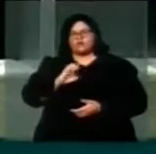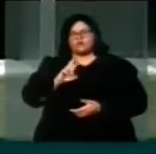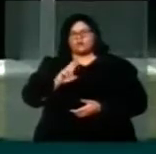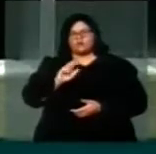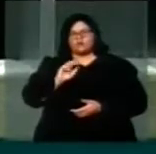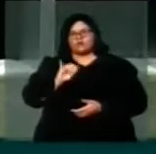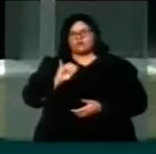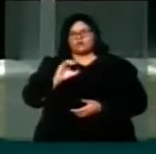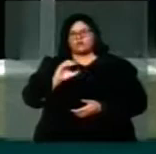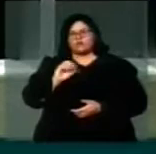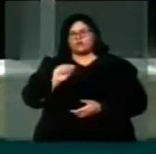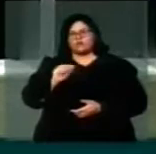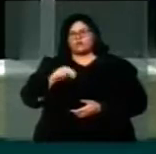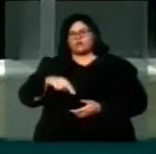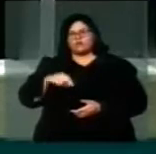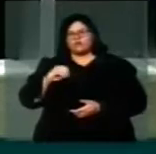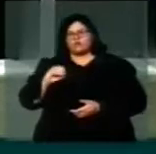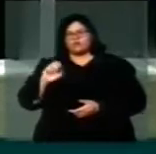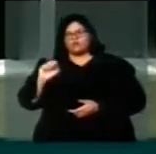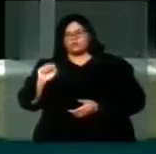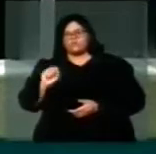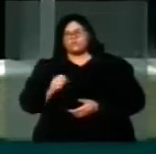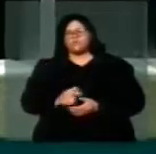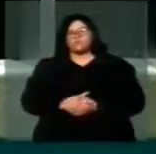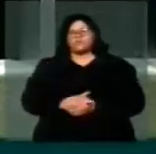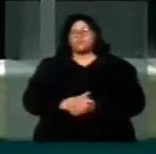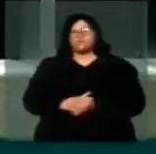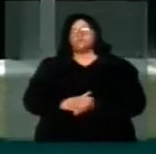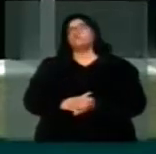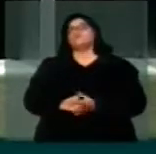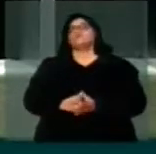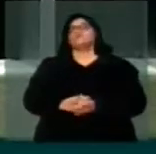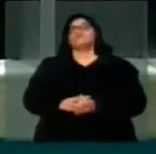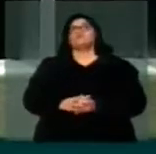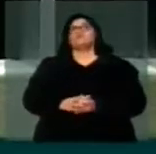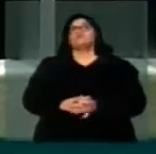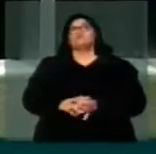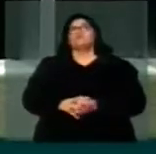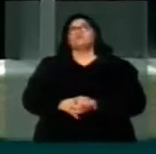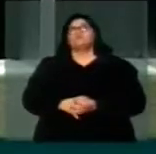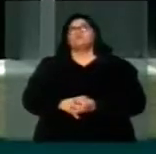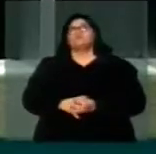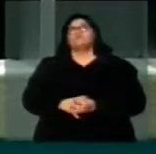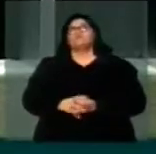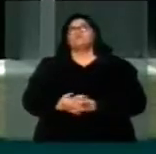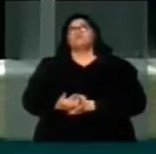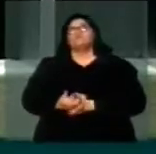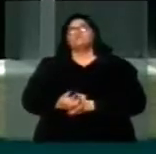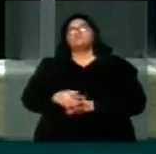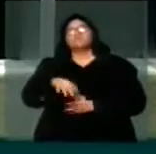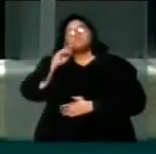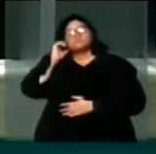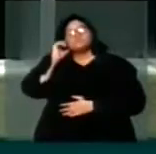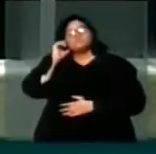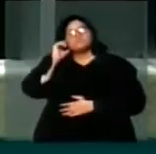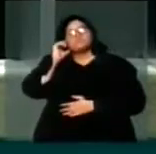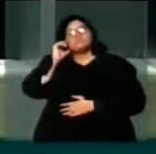Império Americano, né, do Império Econômico, Político Americano, Militar